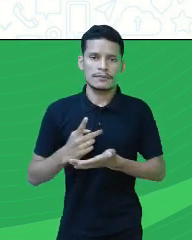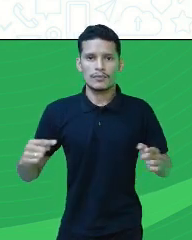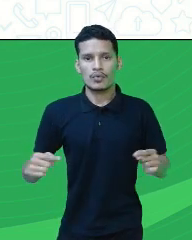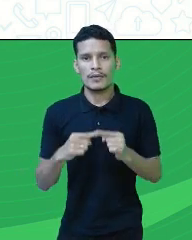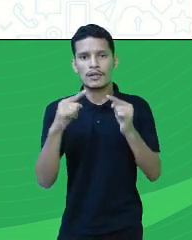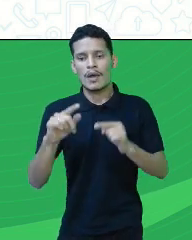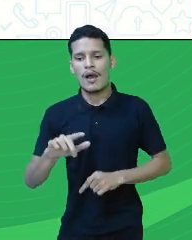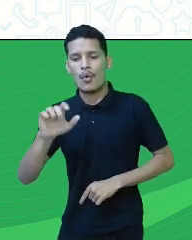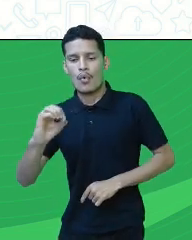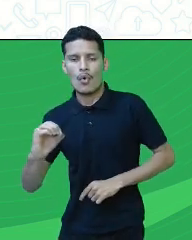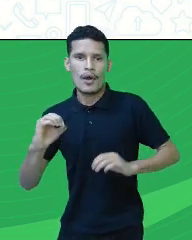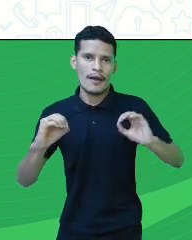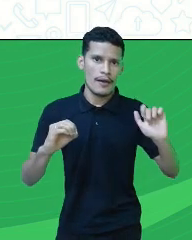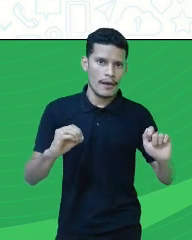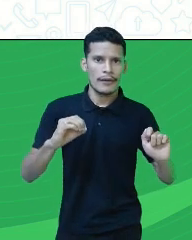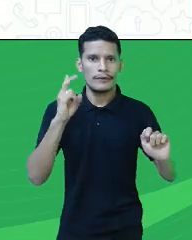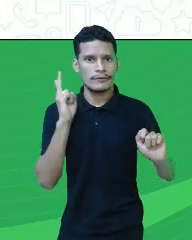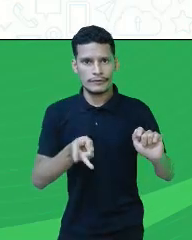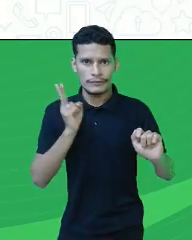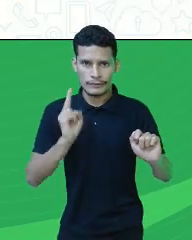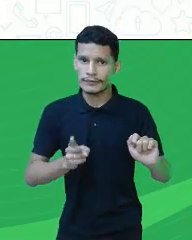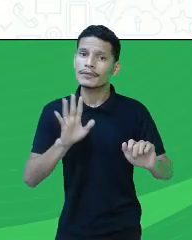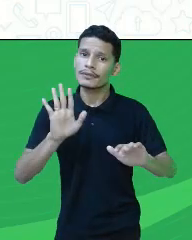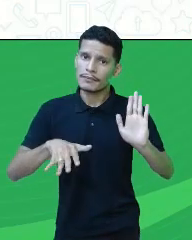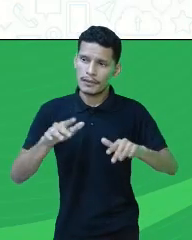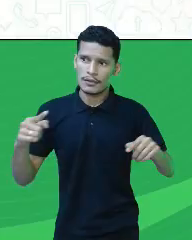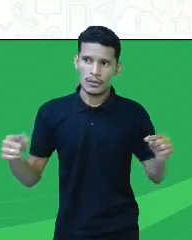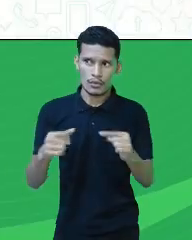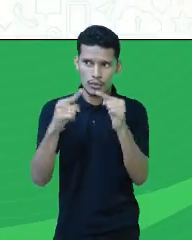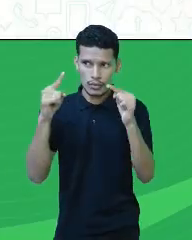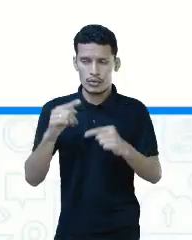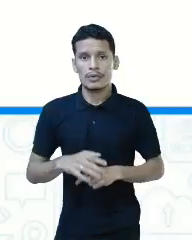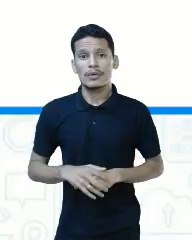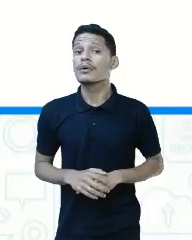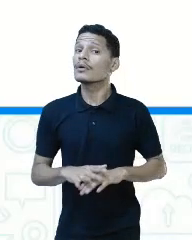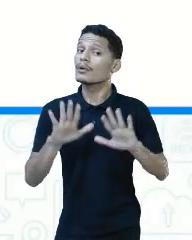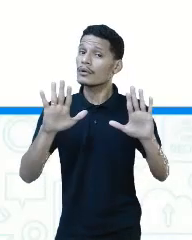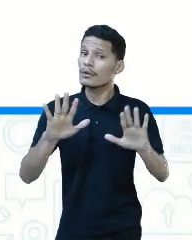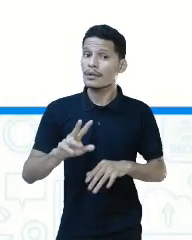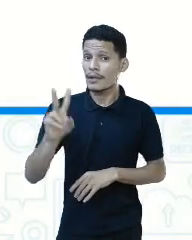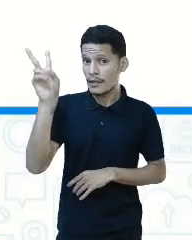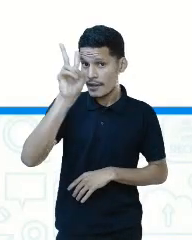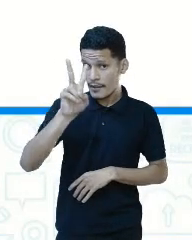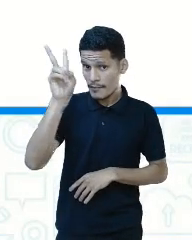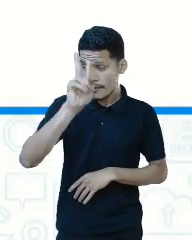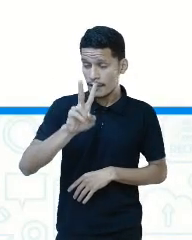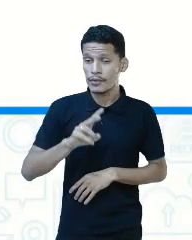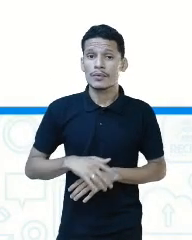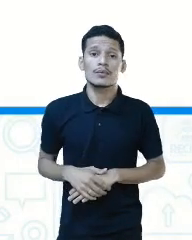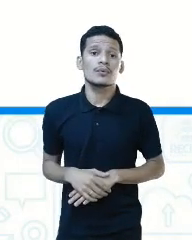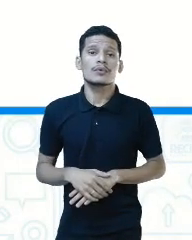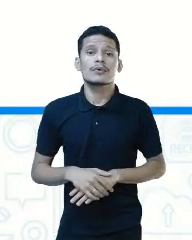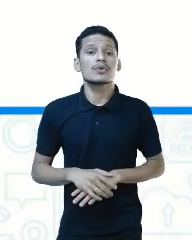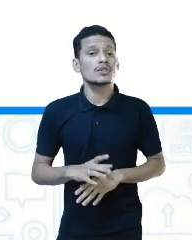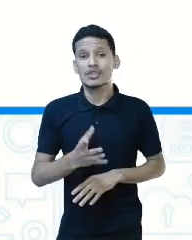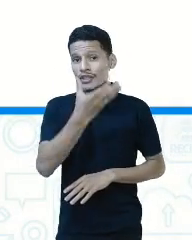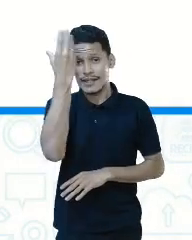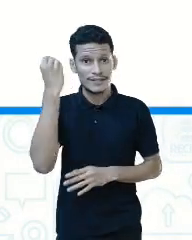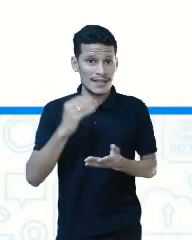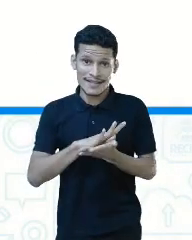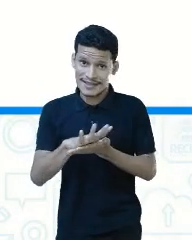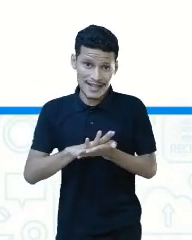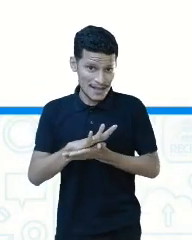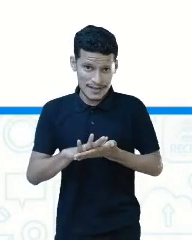artigos. É a questão da concordância, né? Então, lembrando, para a gente não